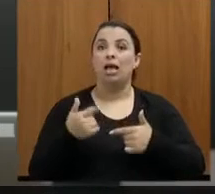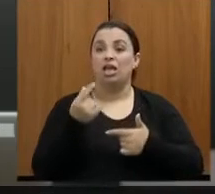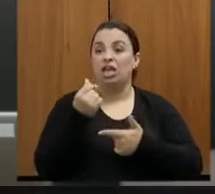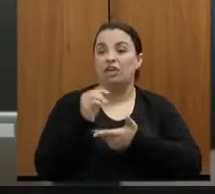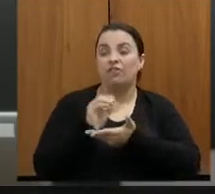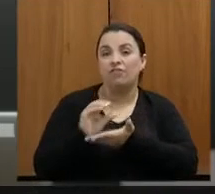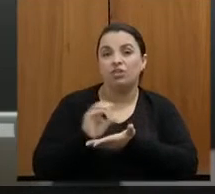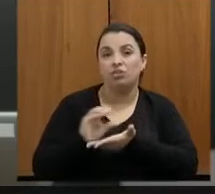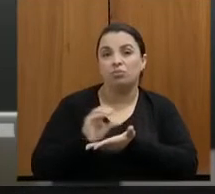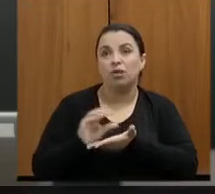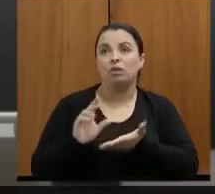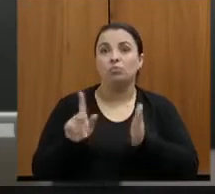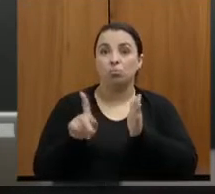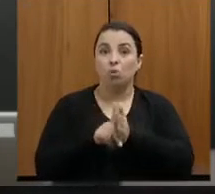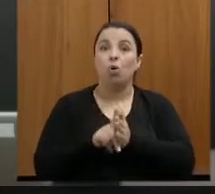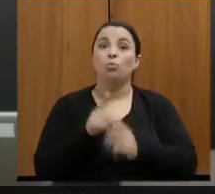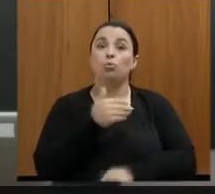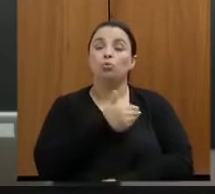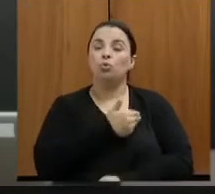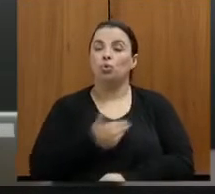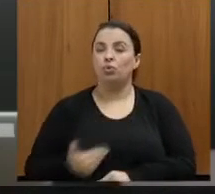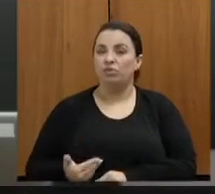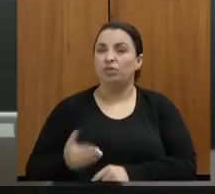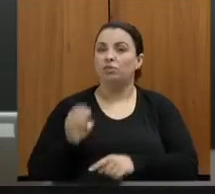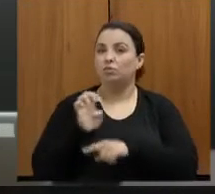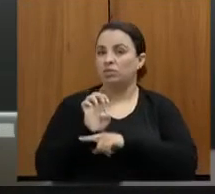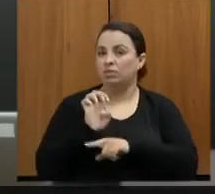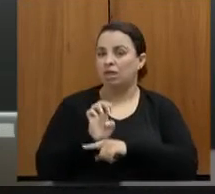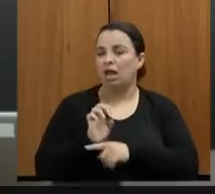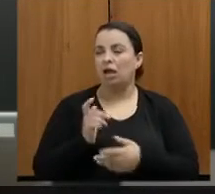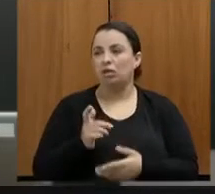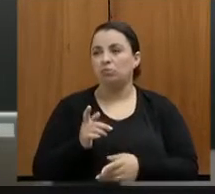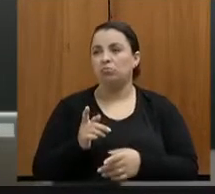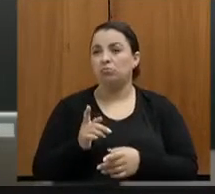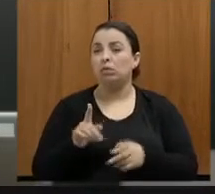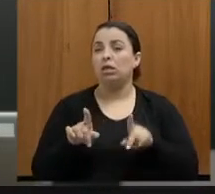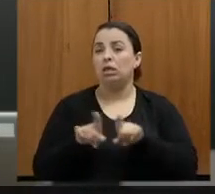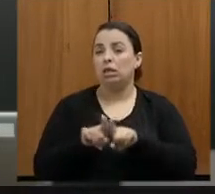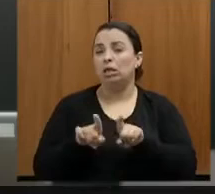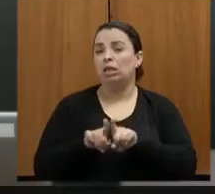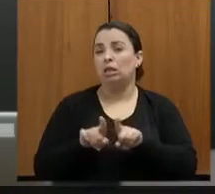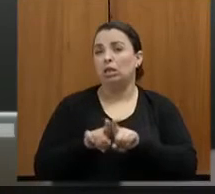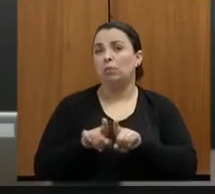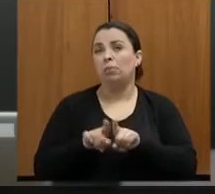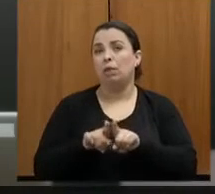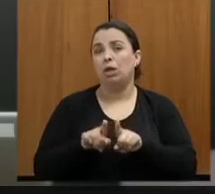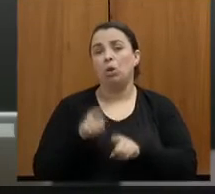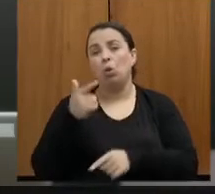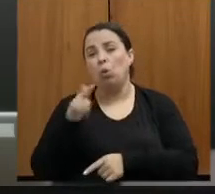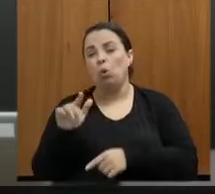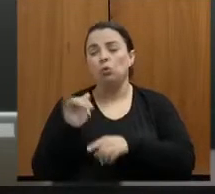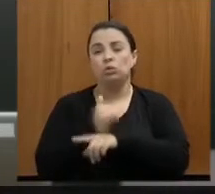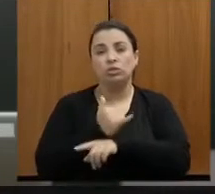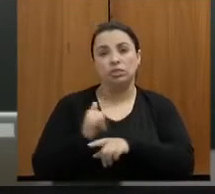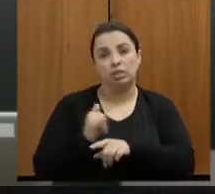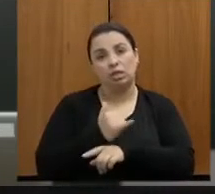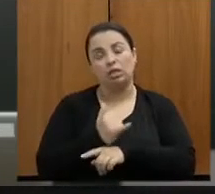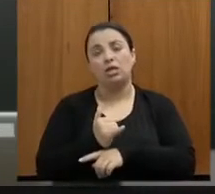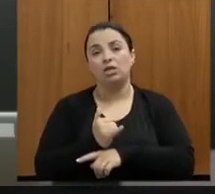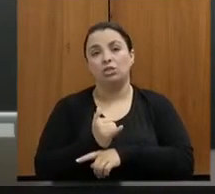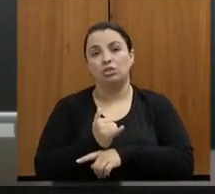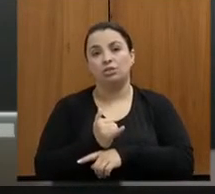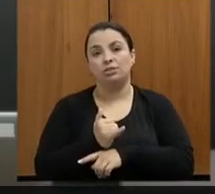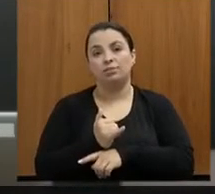do governo do Estado e até aportes mesmo, dentro do que já foi colocado. A gente